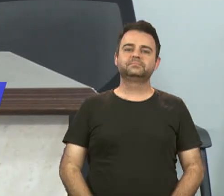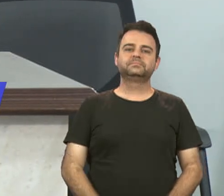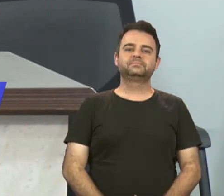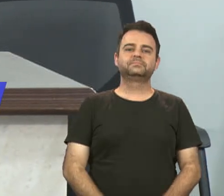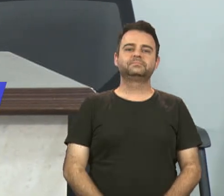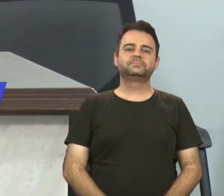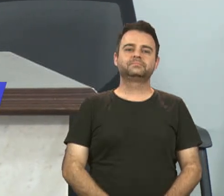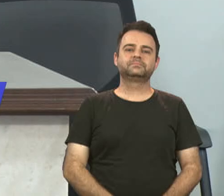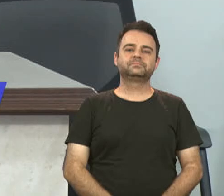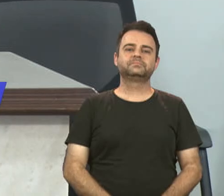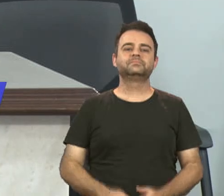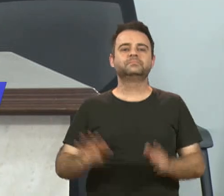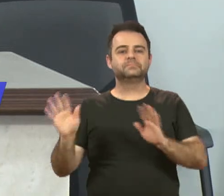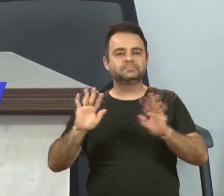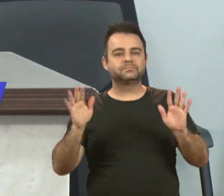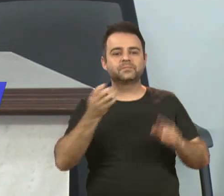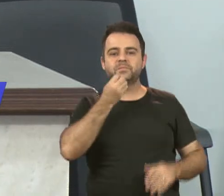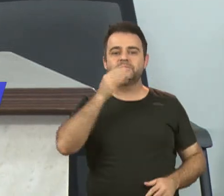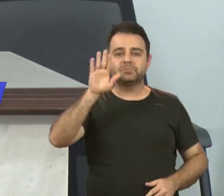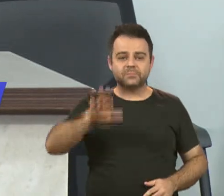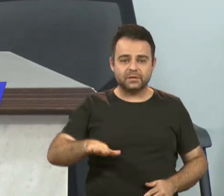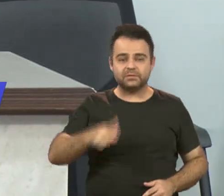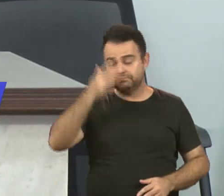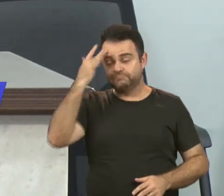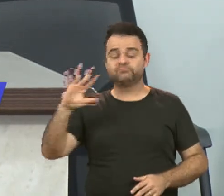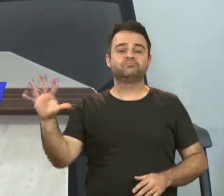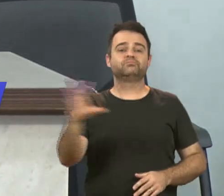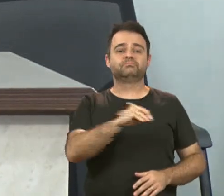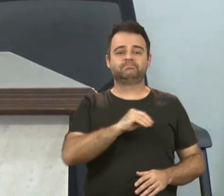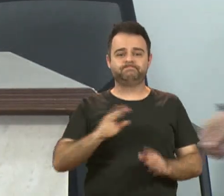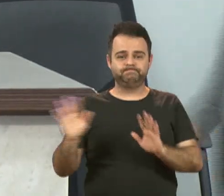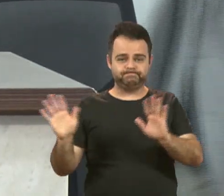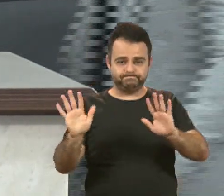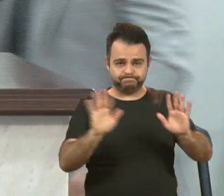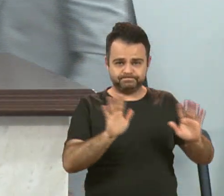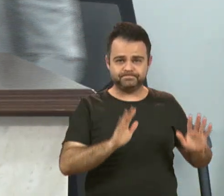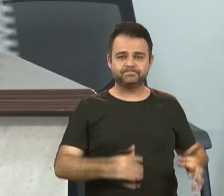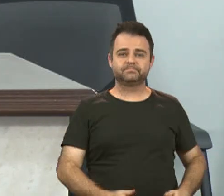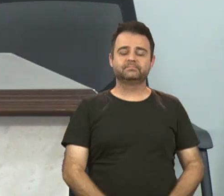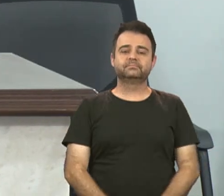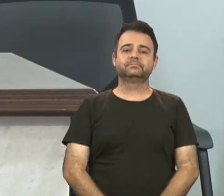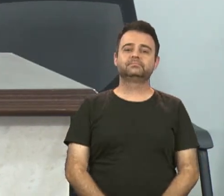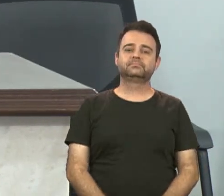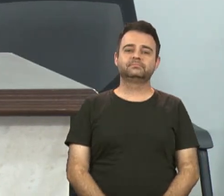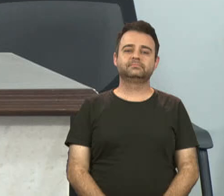Boa, boa tarde a todos e a todas. Pode.